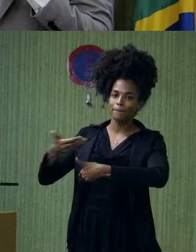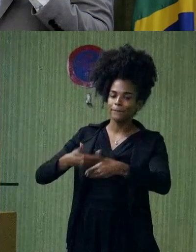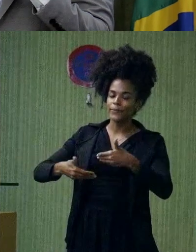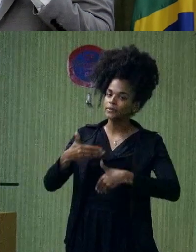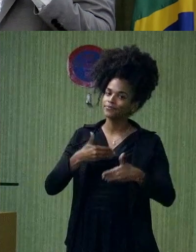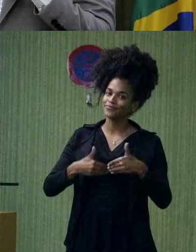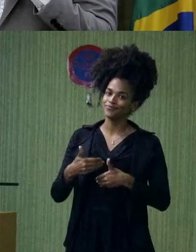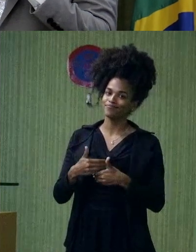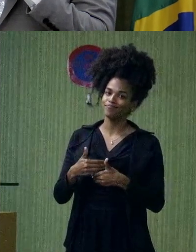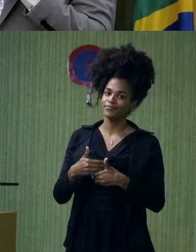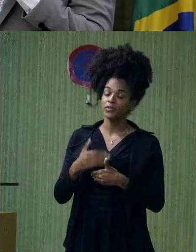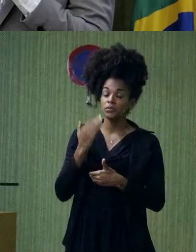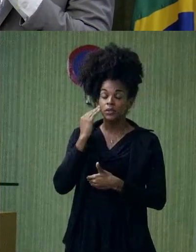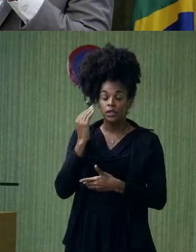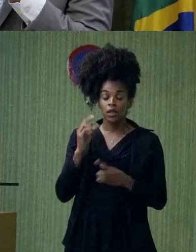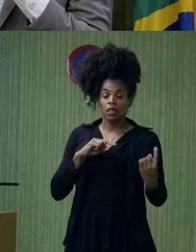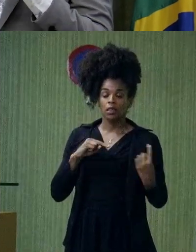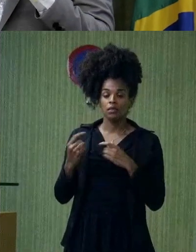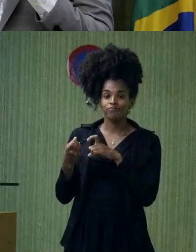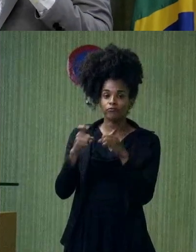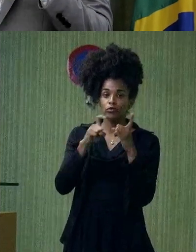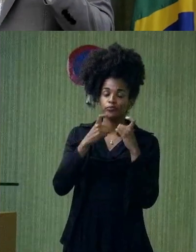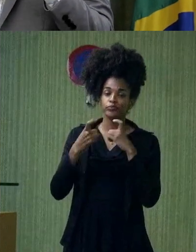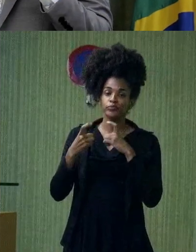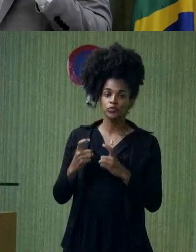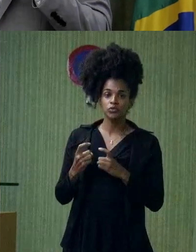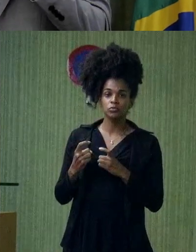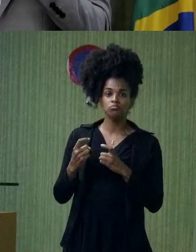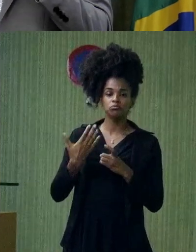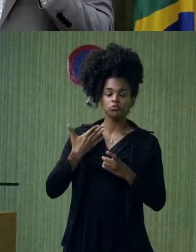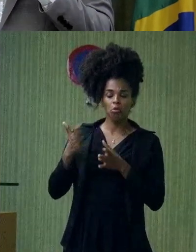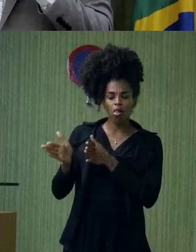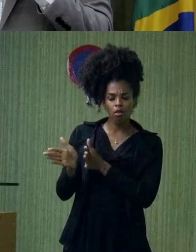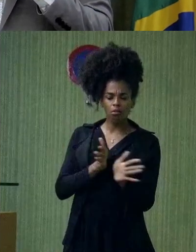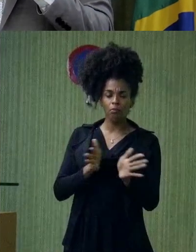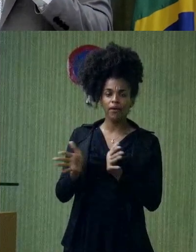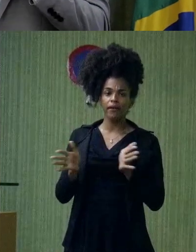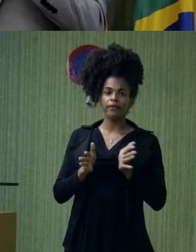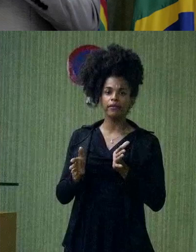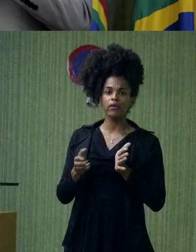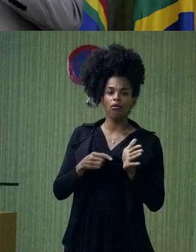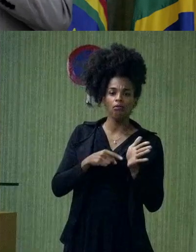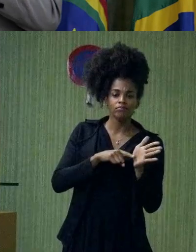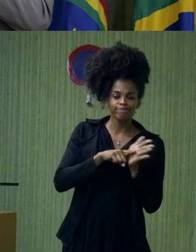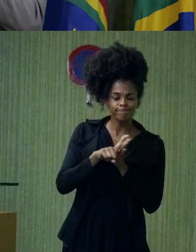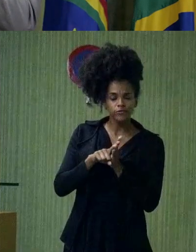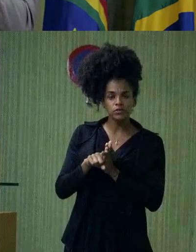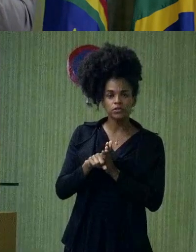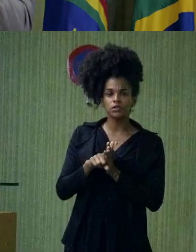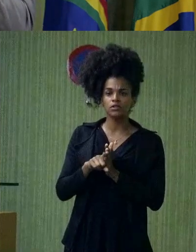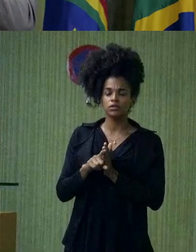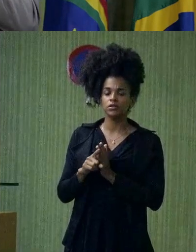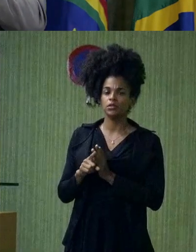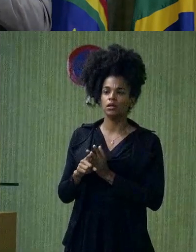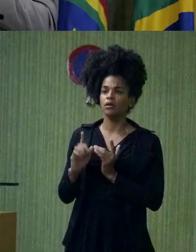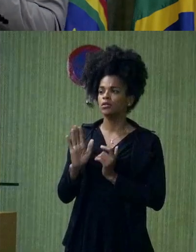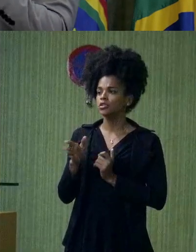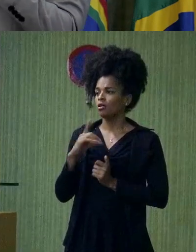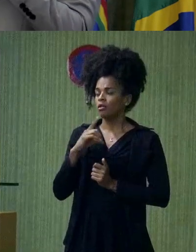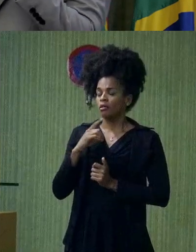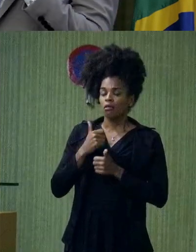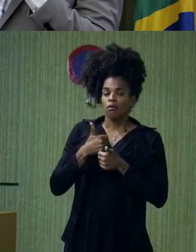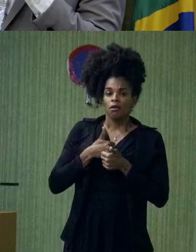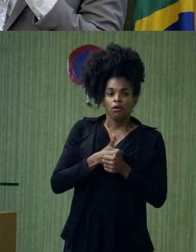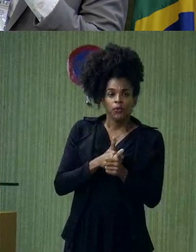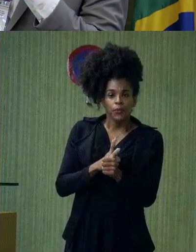essas discussões inclusive viabilize questões de como fiscalizar claro nós vimos aqui o representante do MEC já trouxe